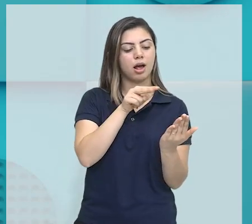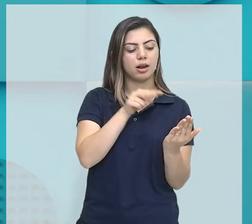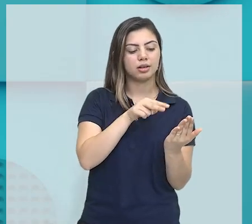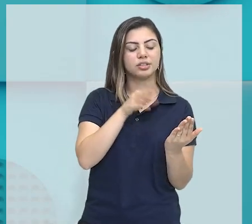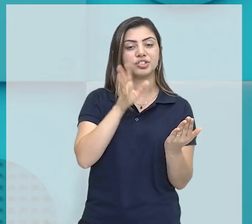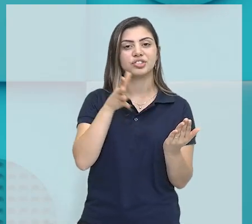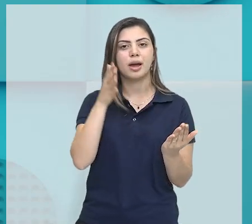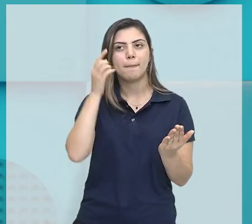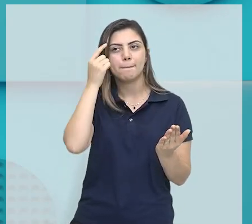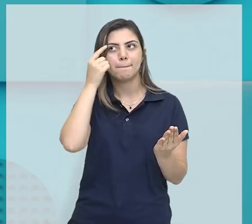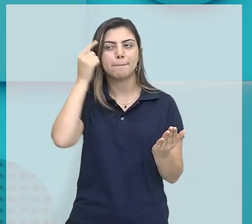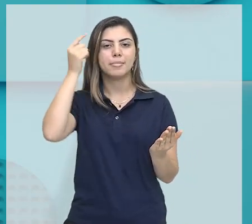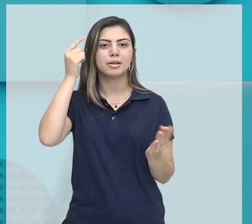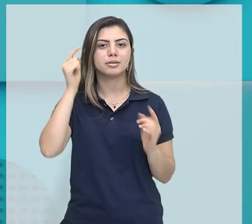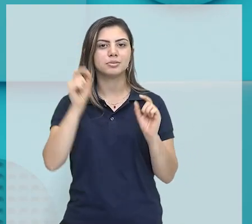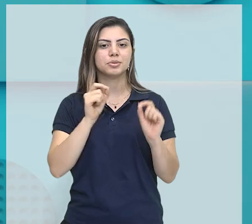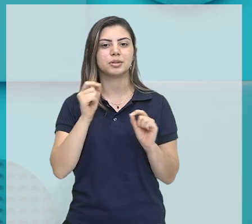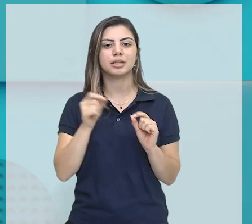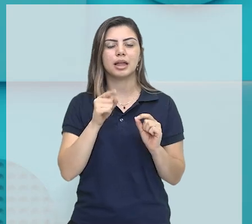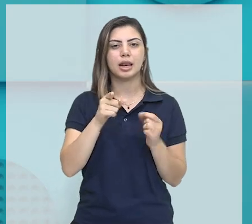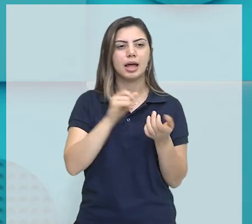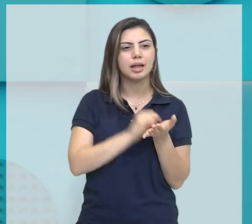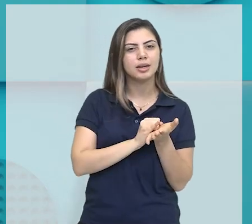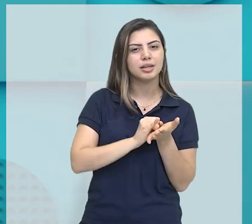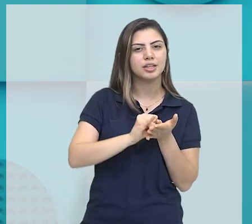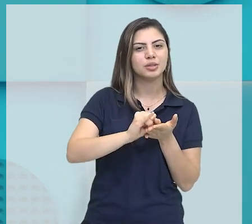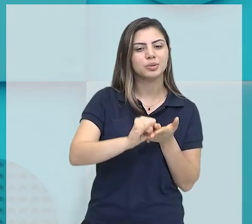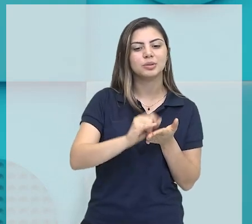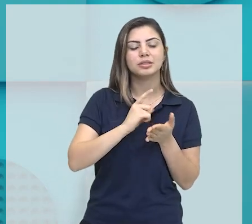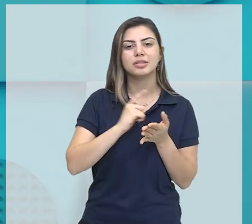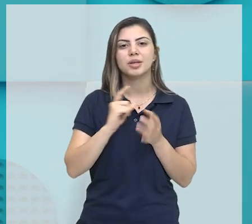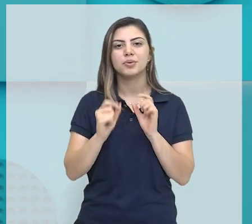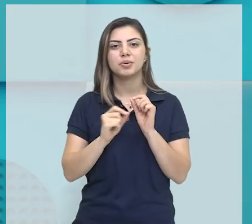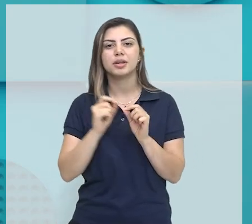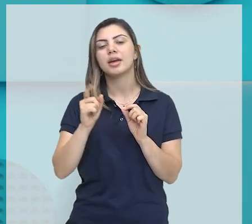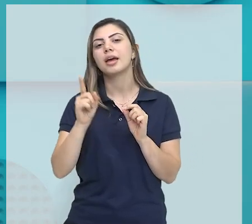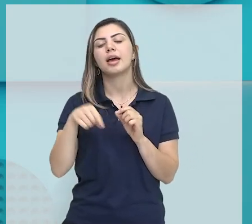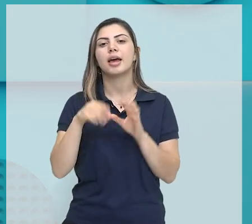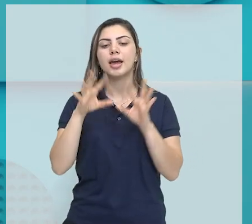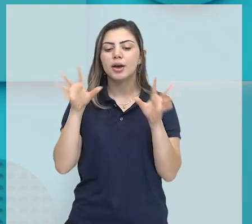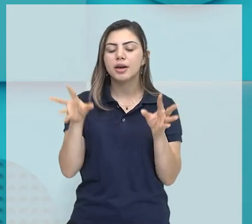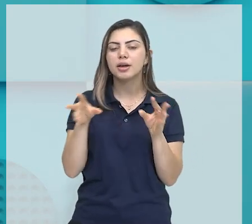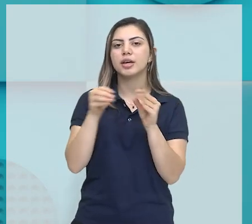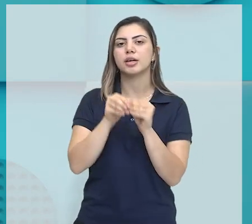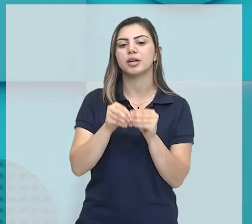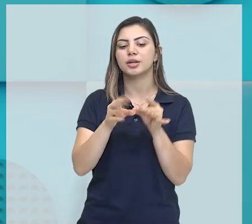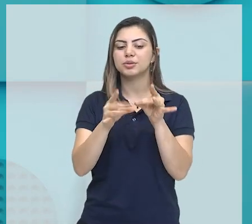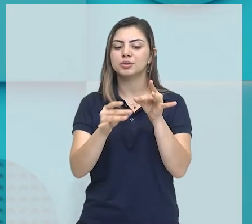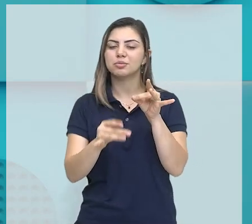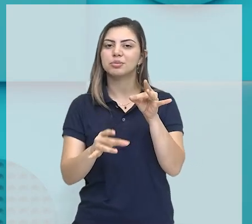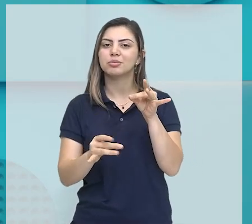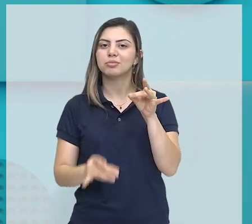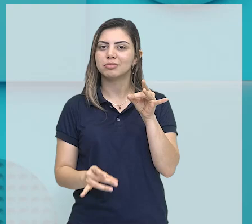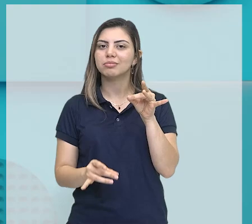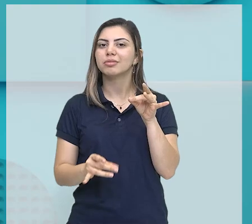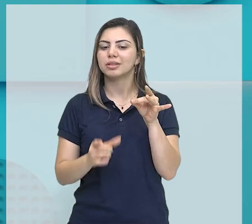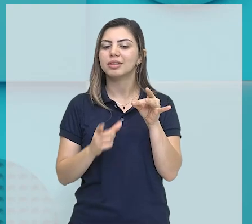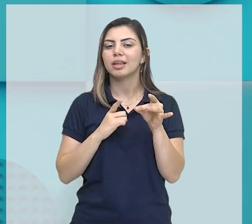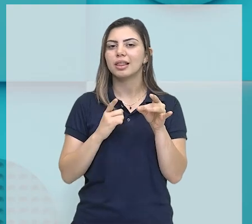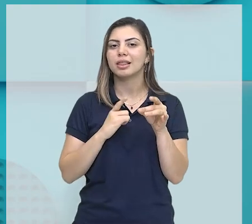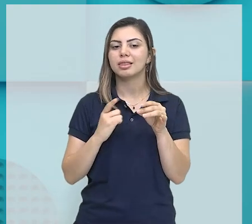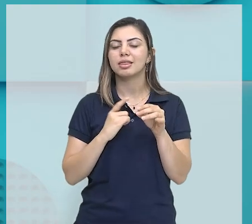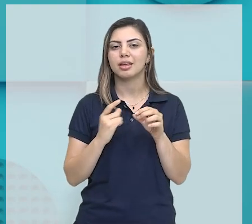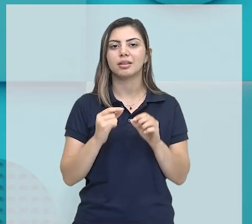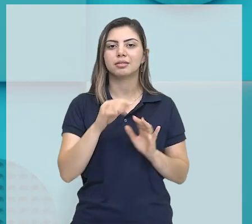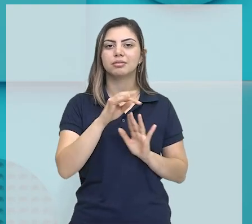ele já vai perceber, isso lá na introdução, já vai perceber tudo que vai ser desenvolvido